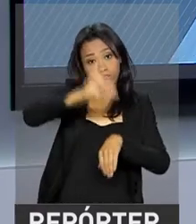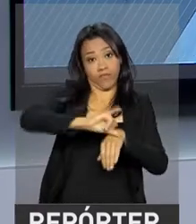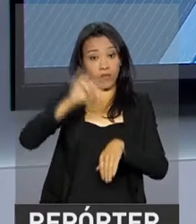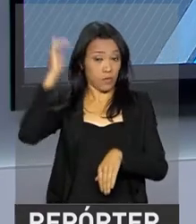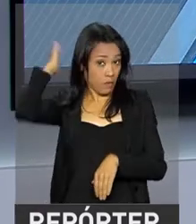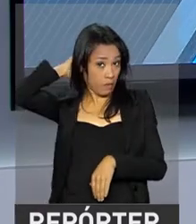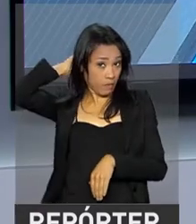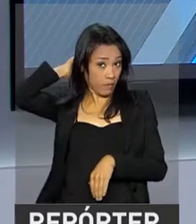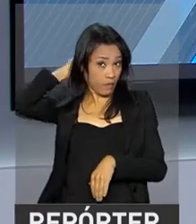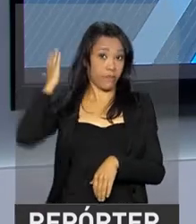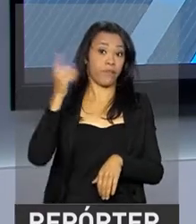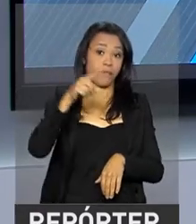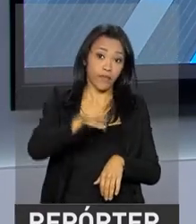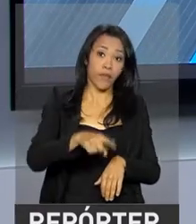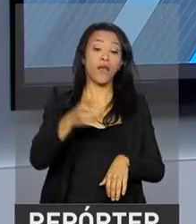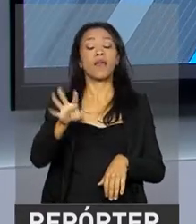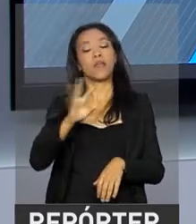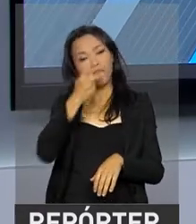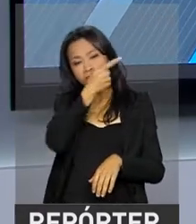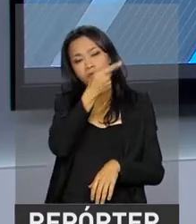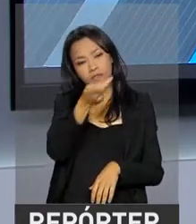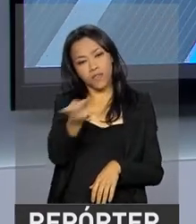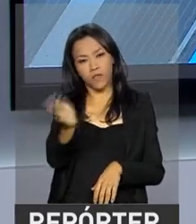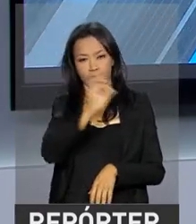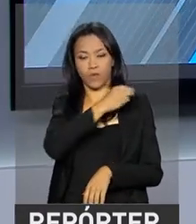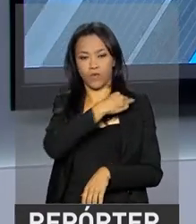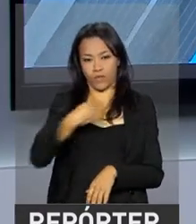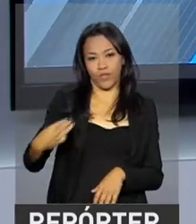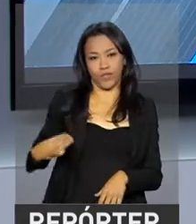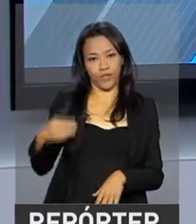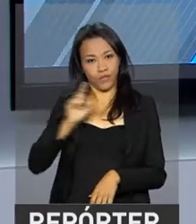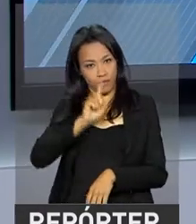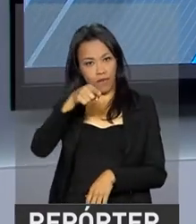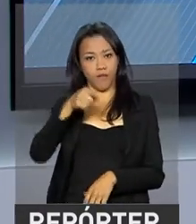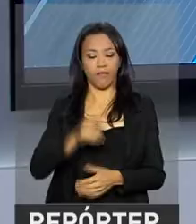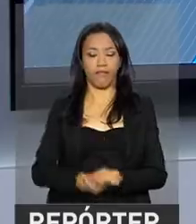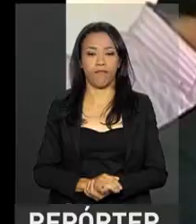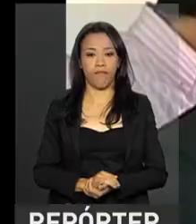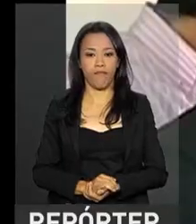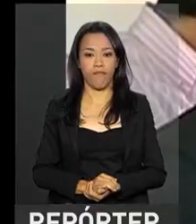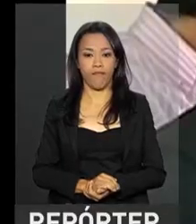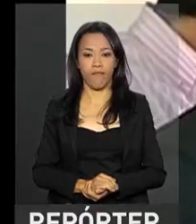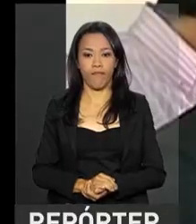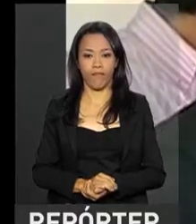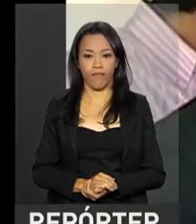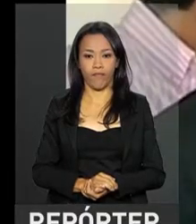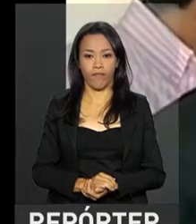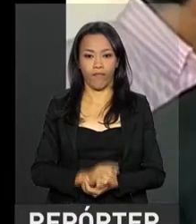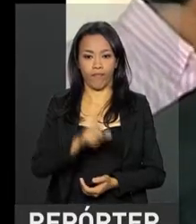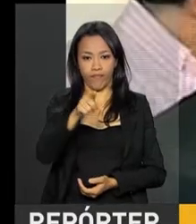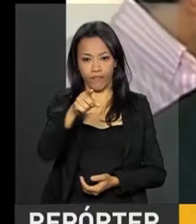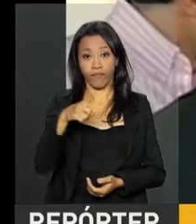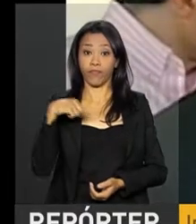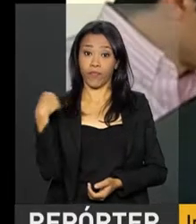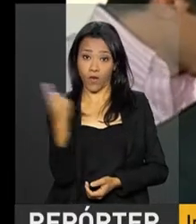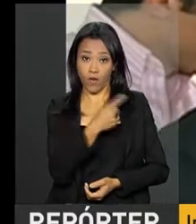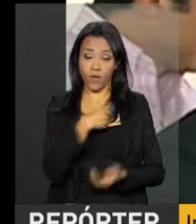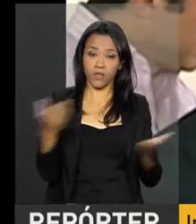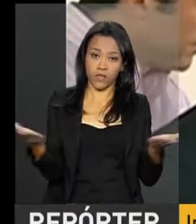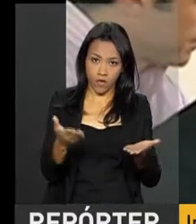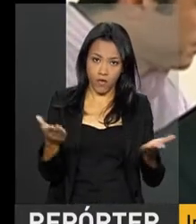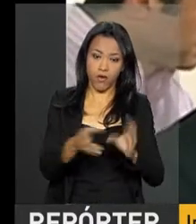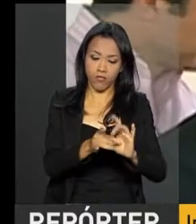ricardo barros visitou as instalações do instituto lá em belém estamos autorizando agora o